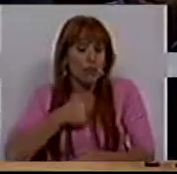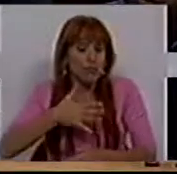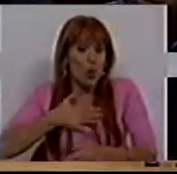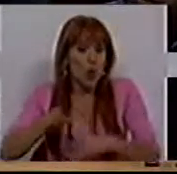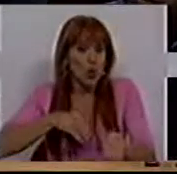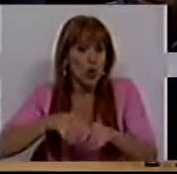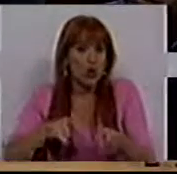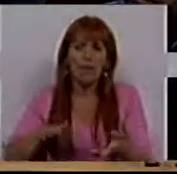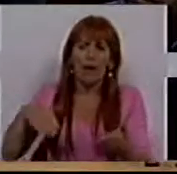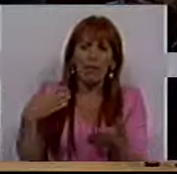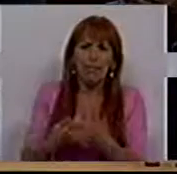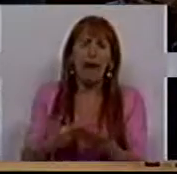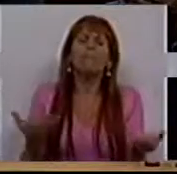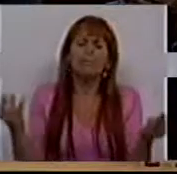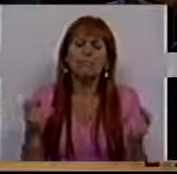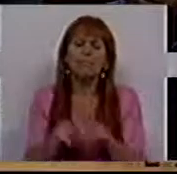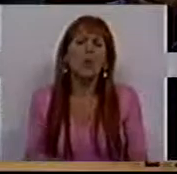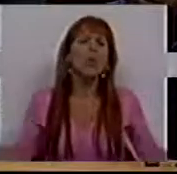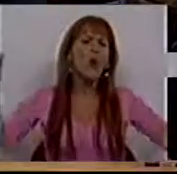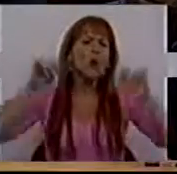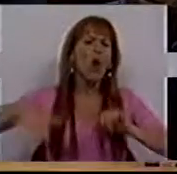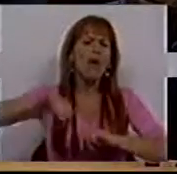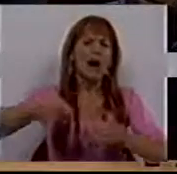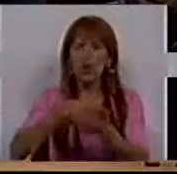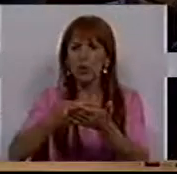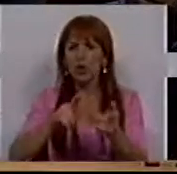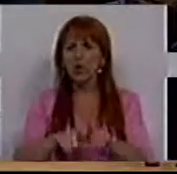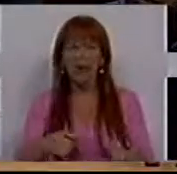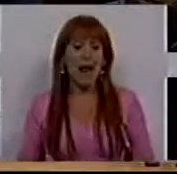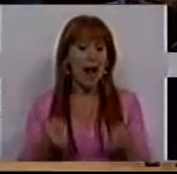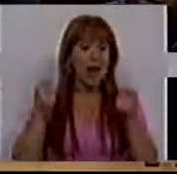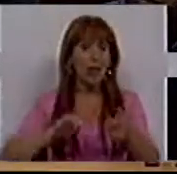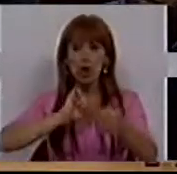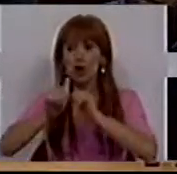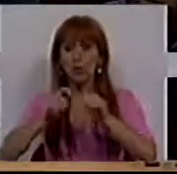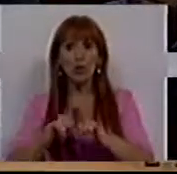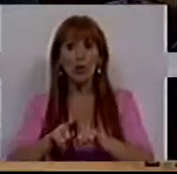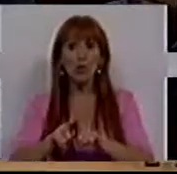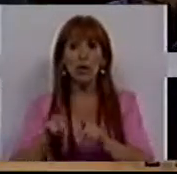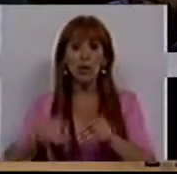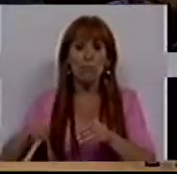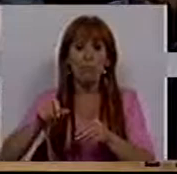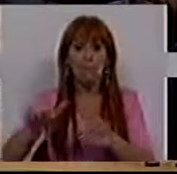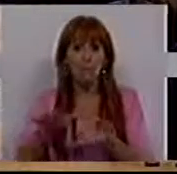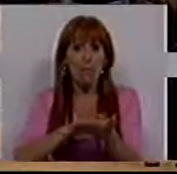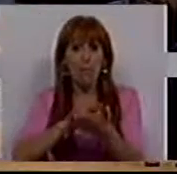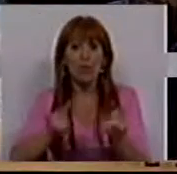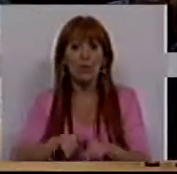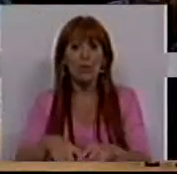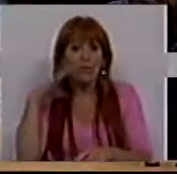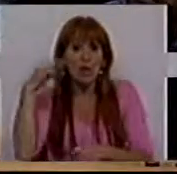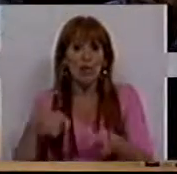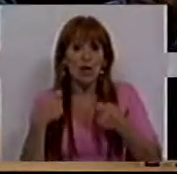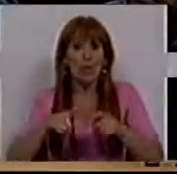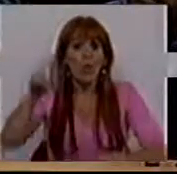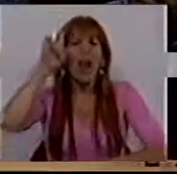com os jogos, leva, além disto, uma nova área de negócio, que são as apostas desportivas de base territorial, vulgo as apostas